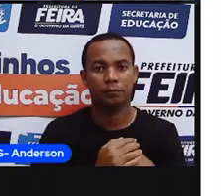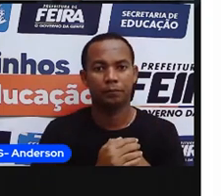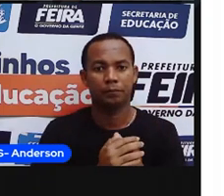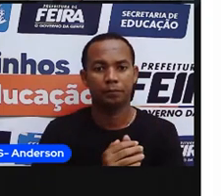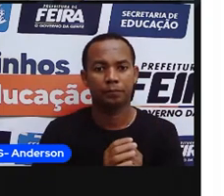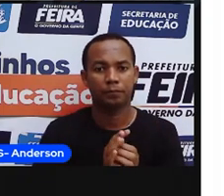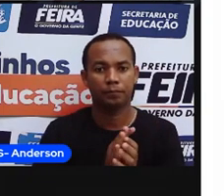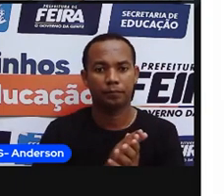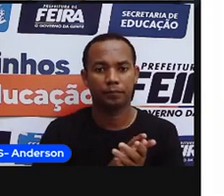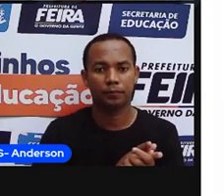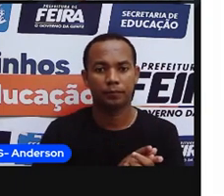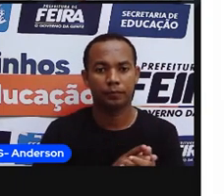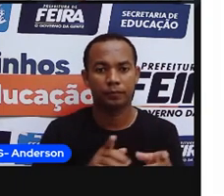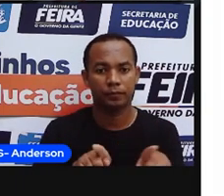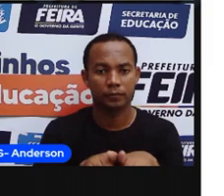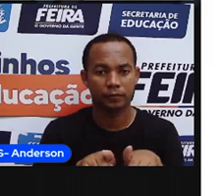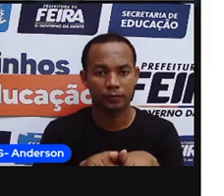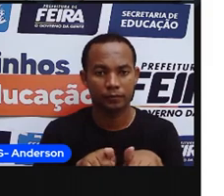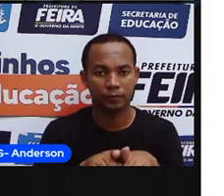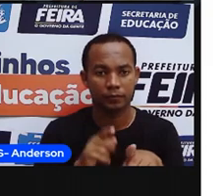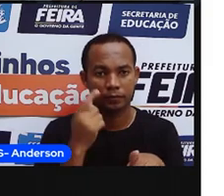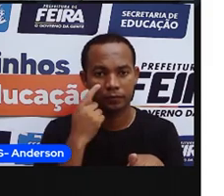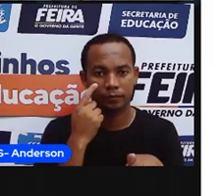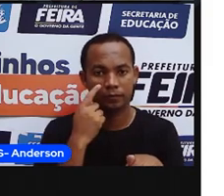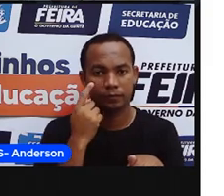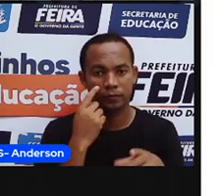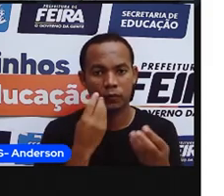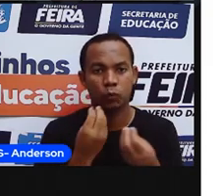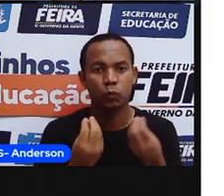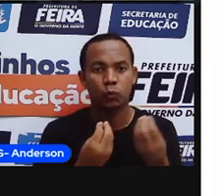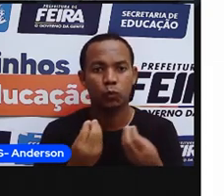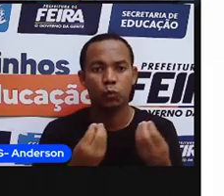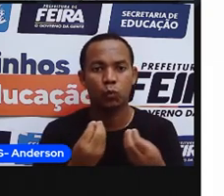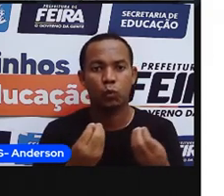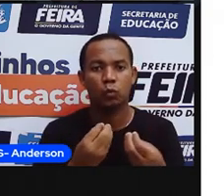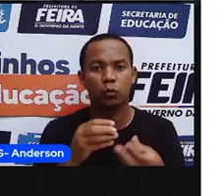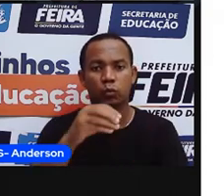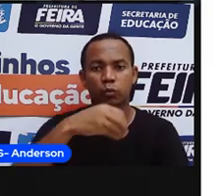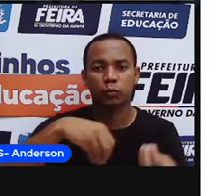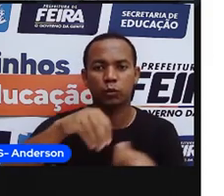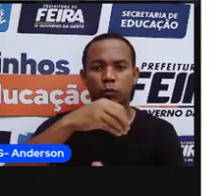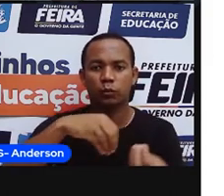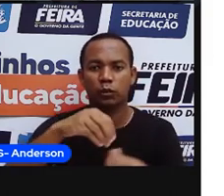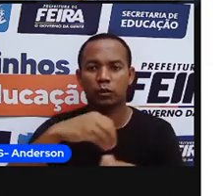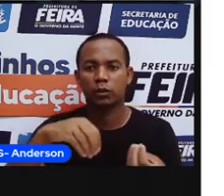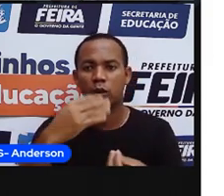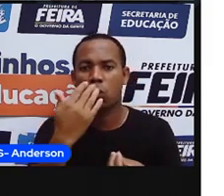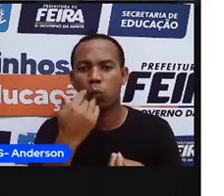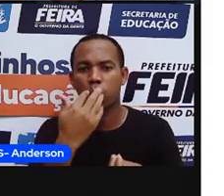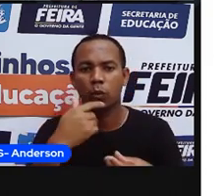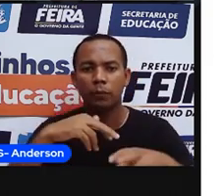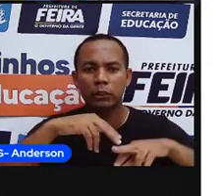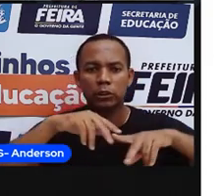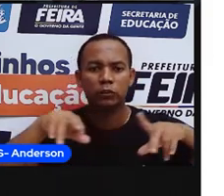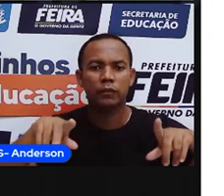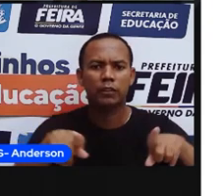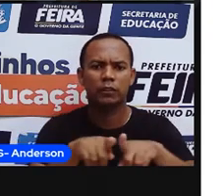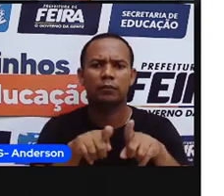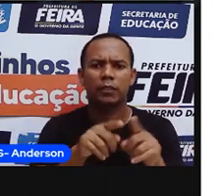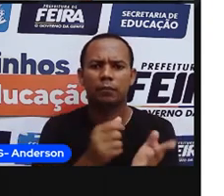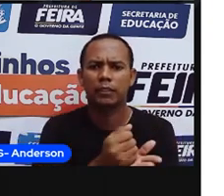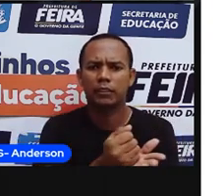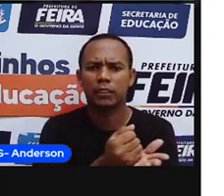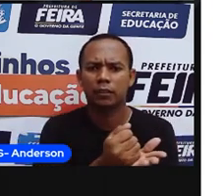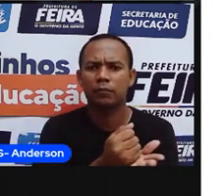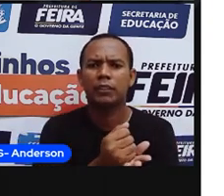Bom, além disso, né? São preparadas com diversas finalidades, como alimentação e medicamento. E aí a